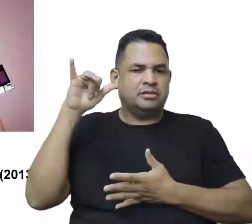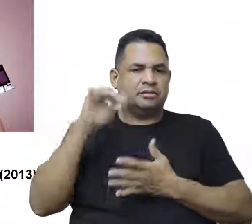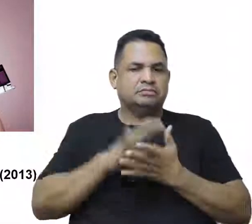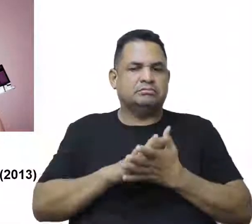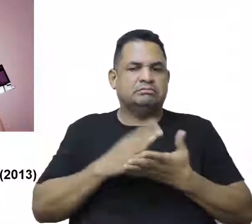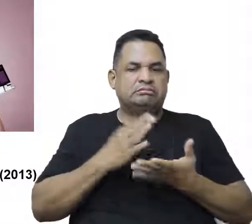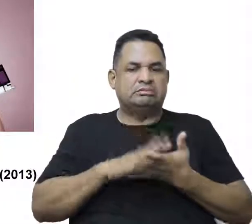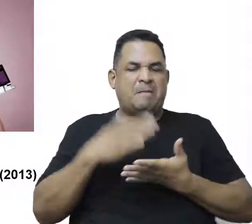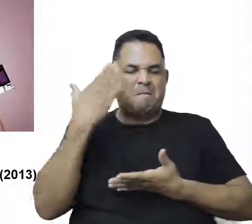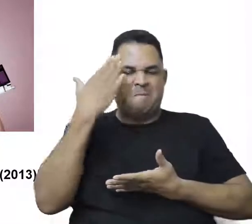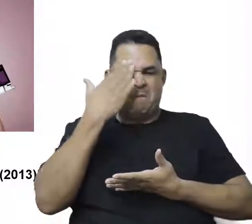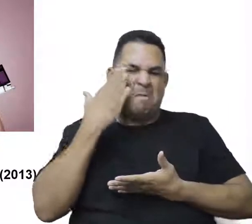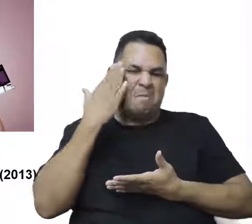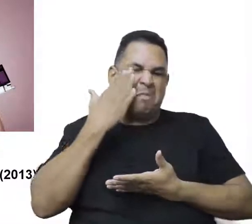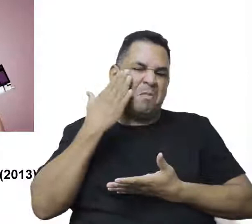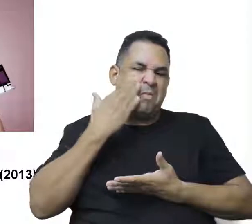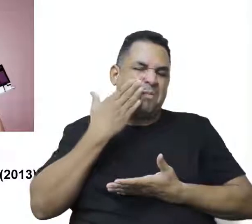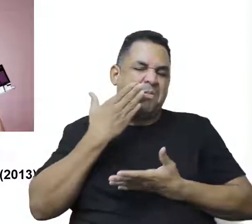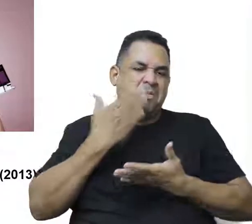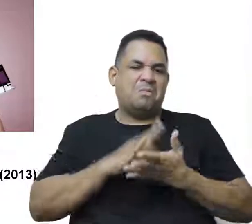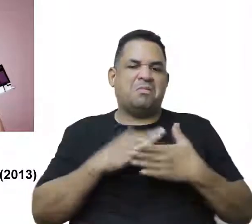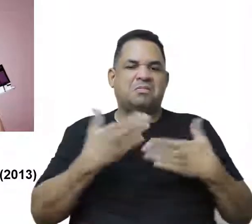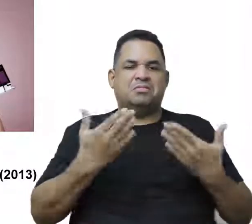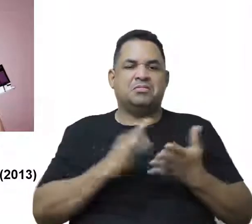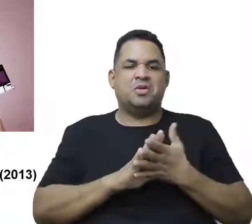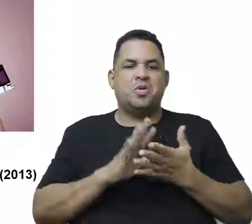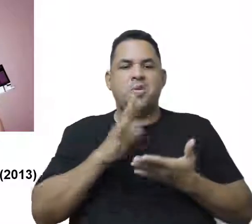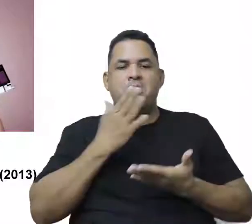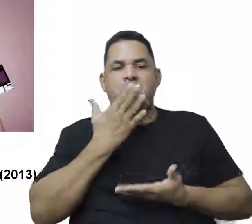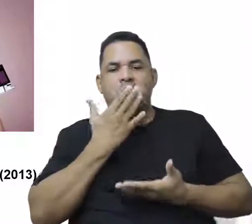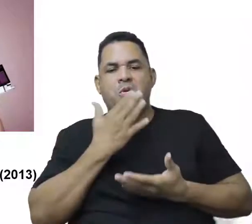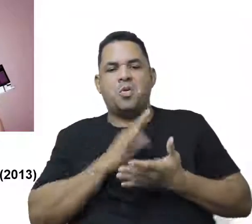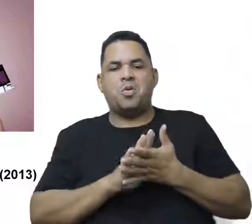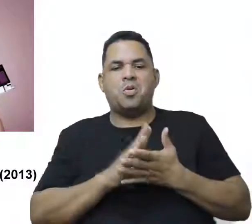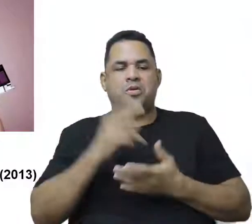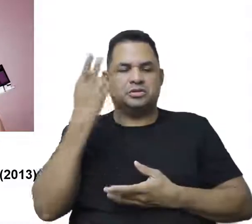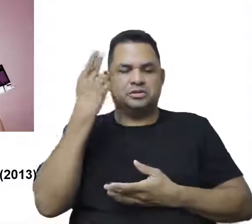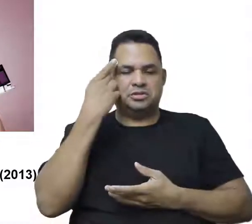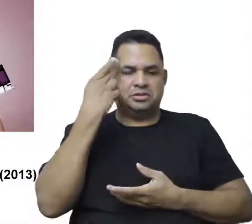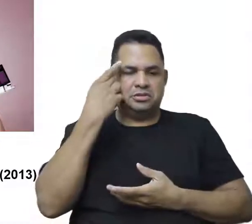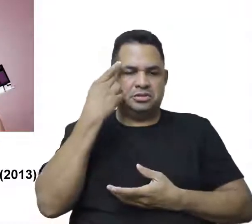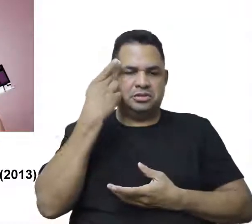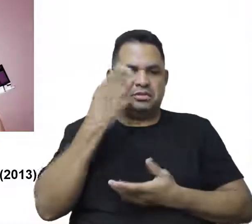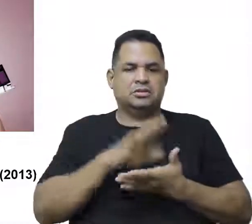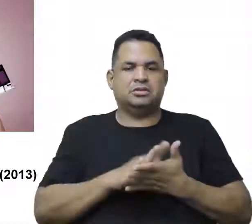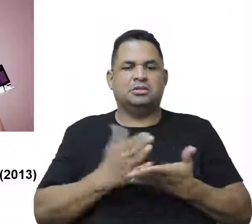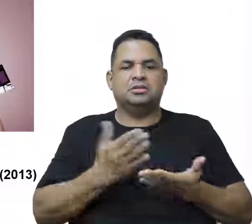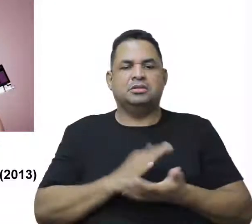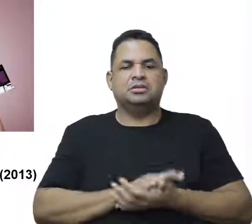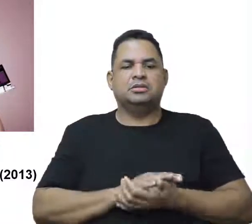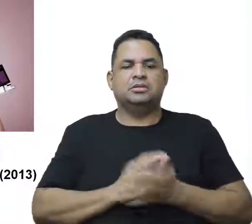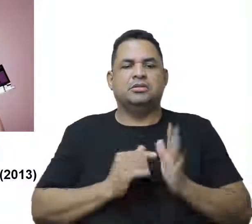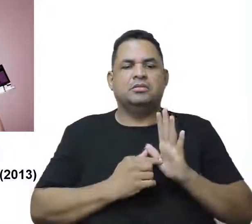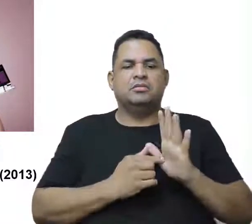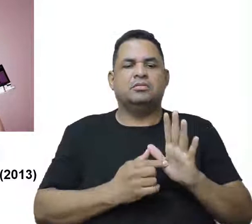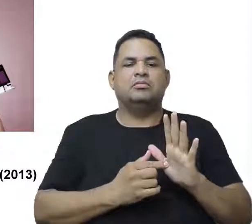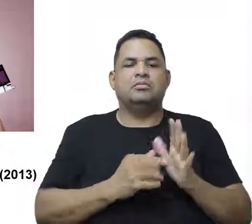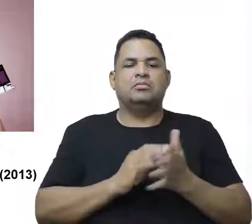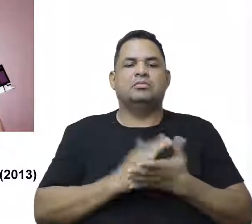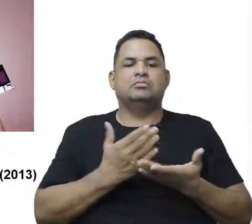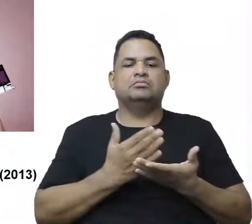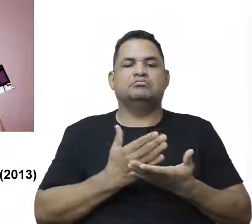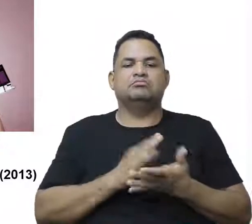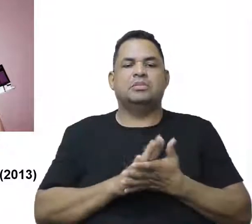maquiagem pesada, optar aí por cores neutras, naturais, né, para revelar aí uma boa